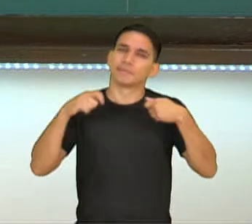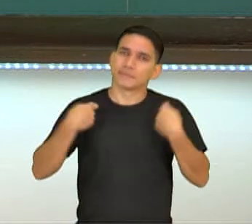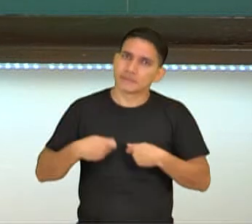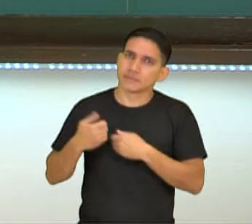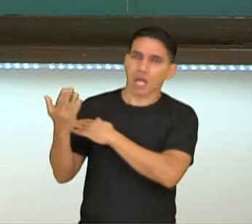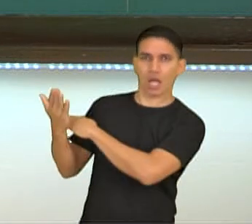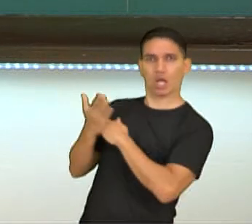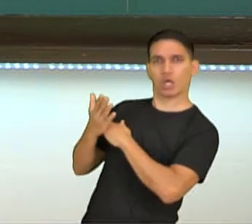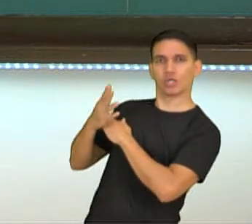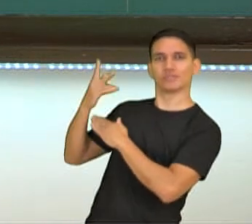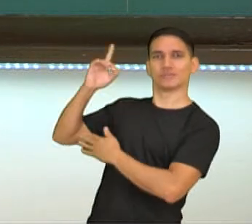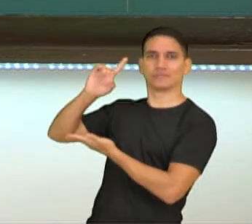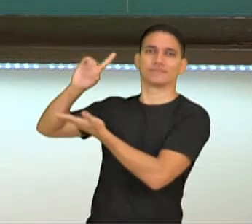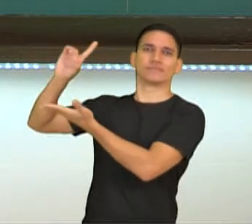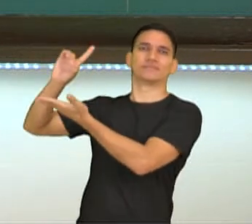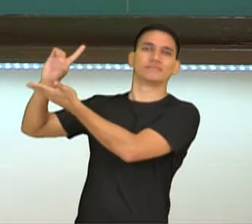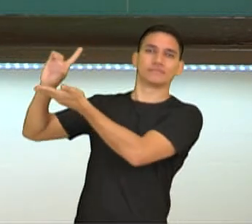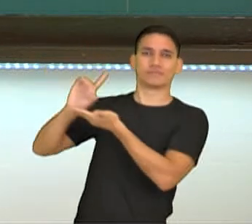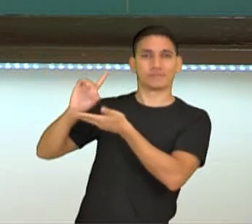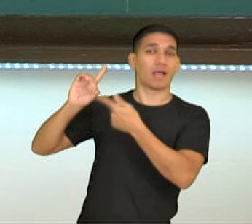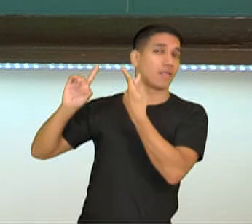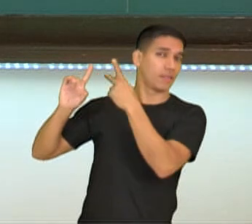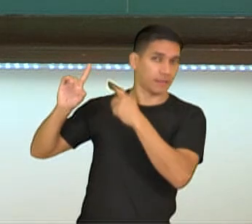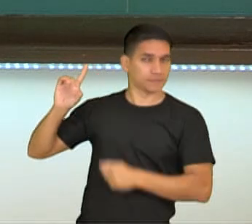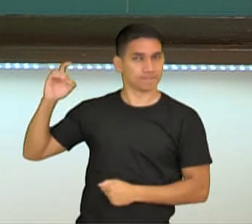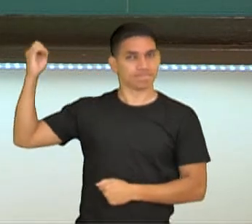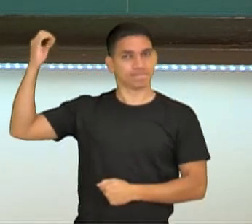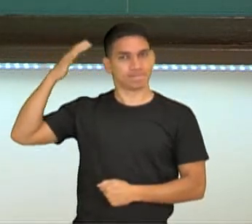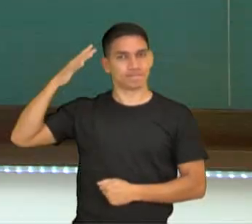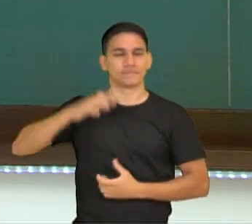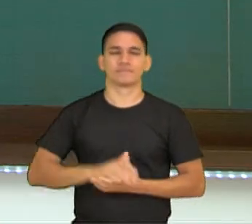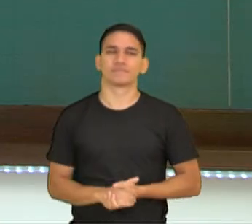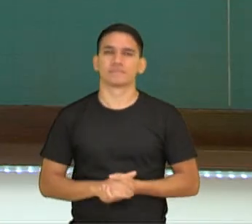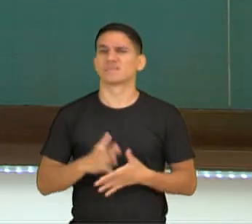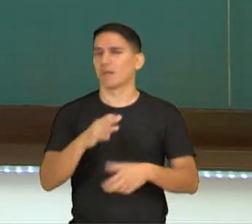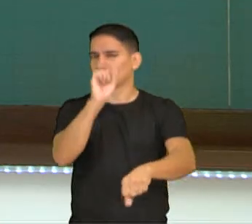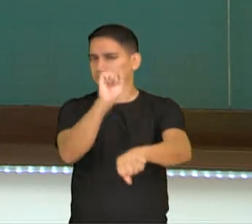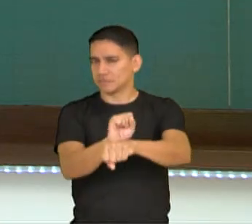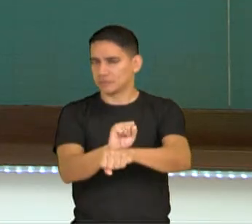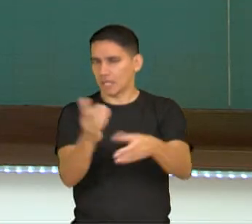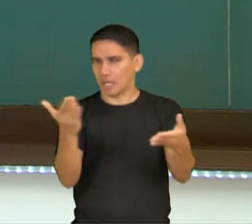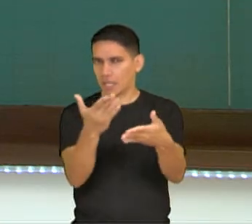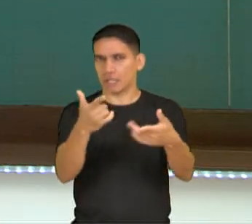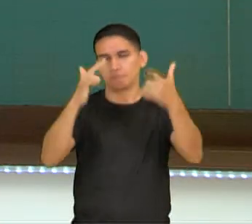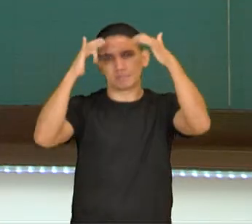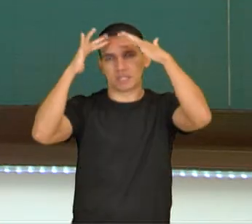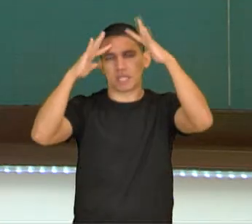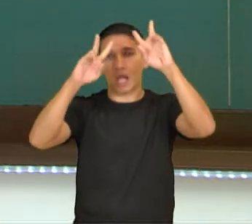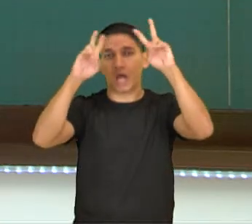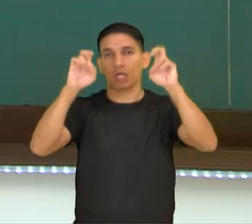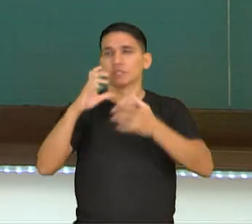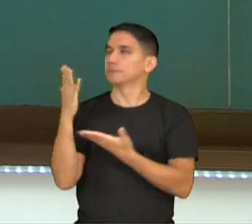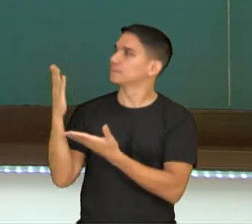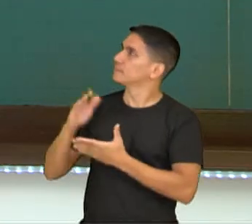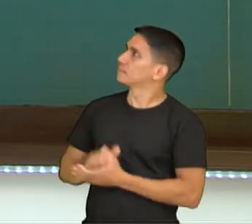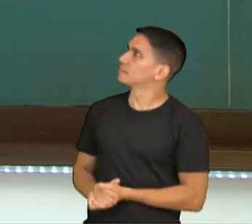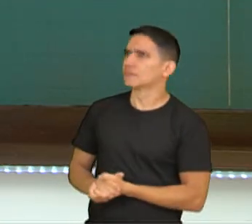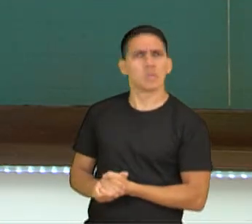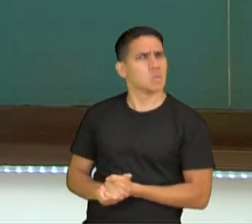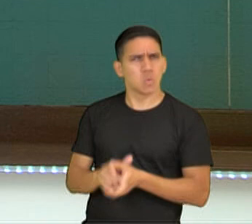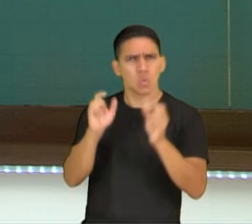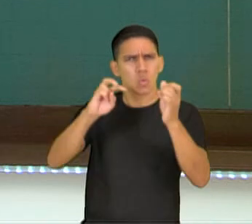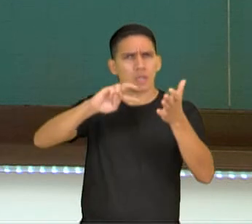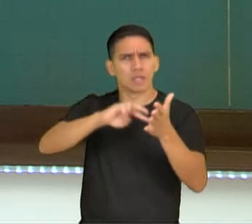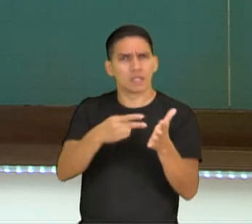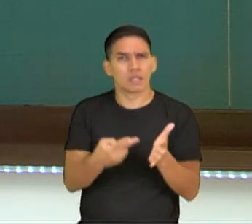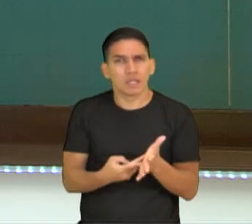de um auxílio, de uma ajuda, e esse auxílio vem de Deus. Então, para um pouquinho aí, vamos refletir sobre essa questão. O que